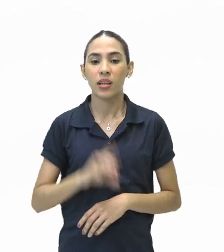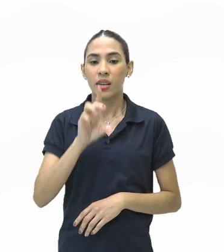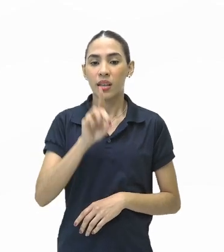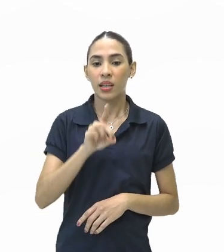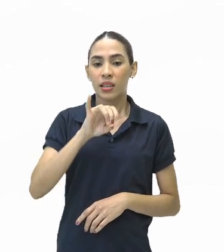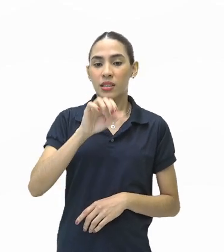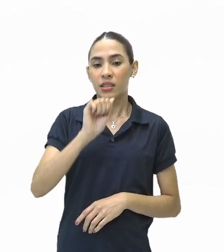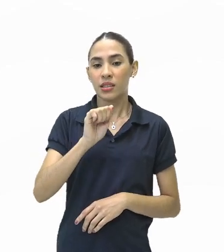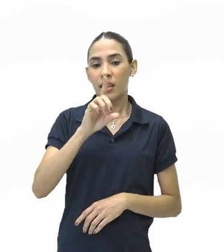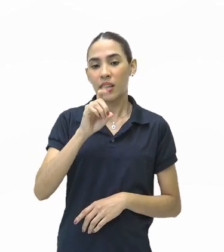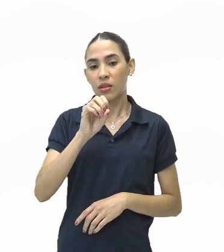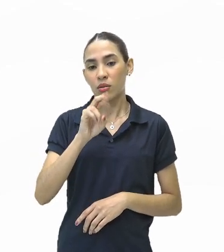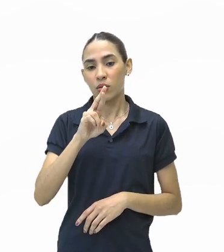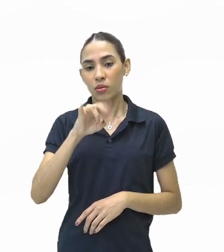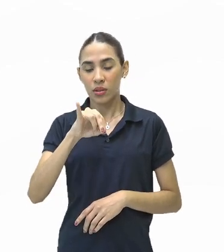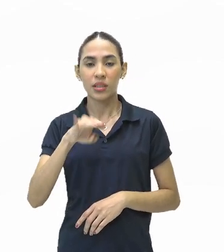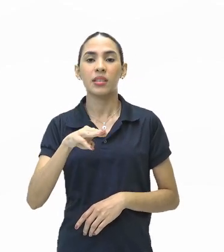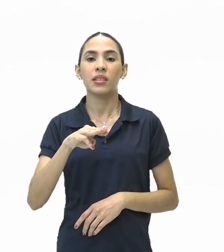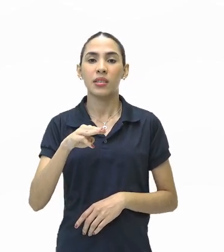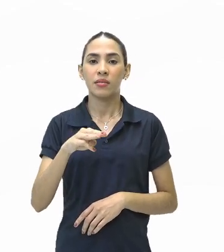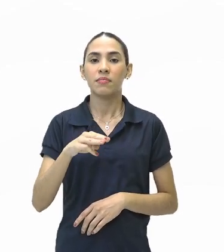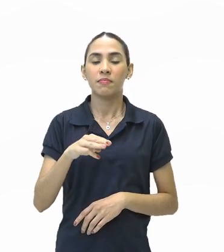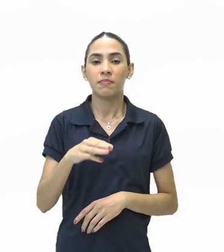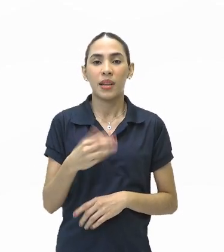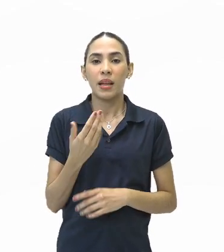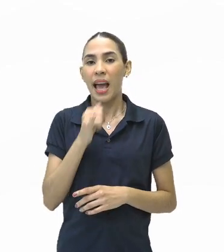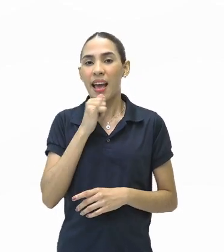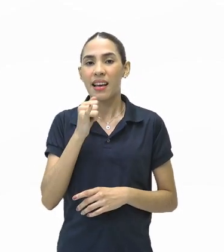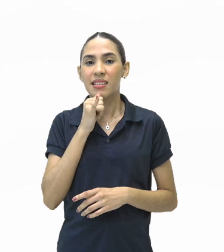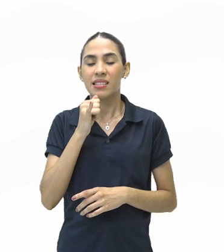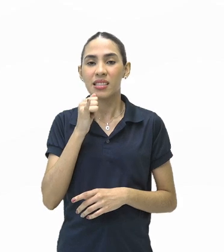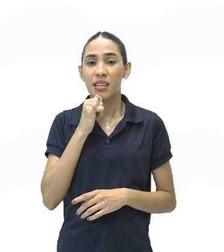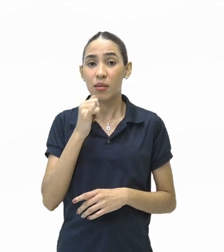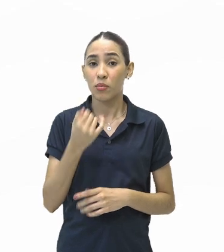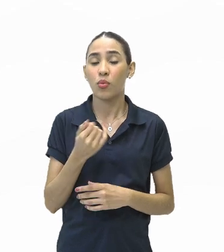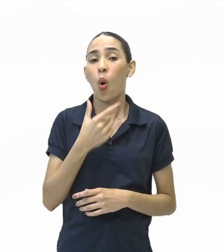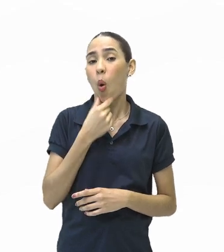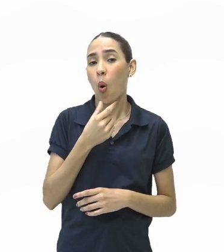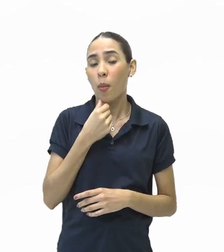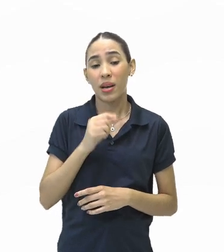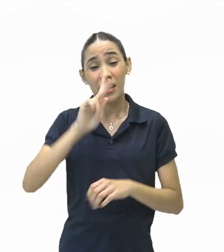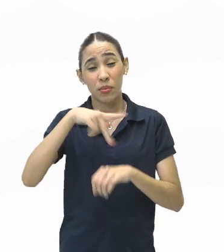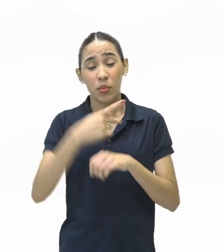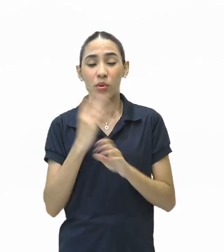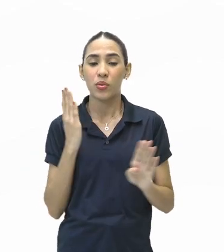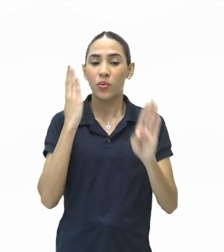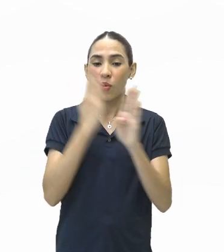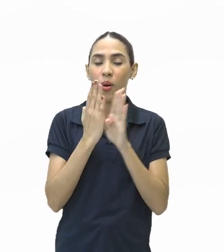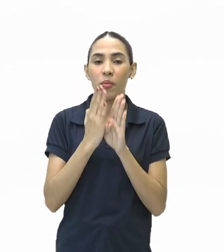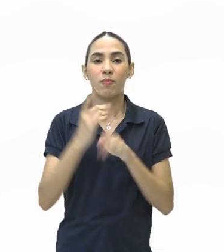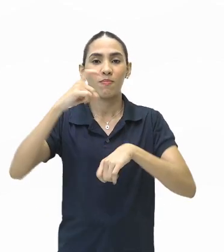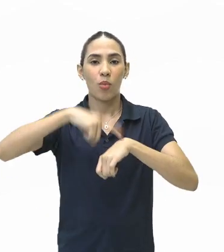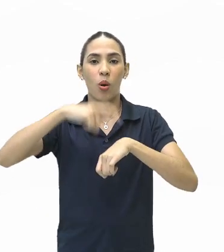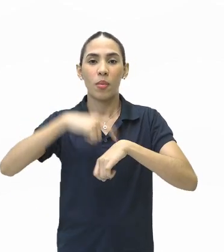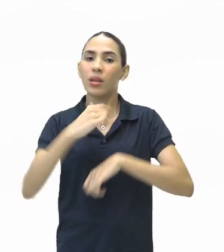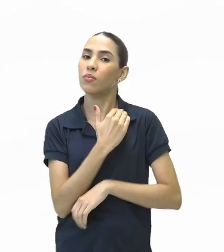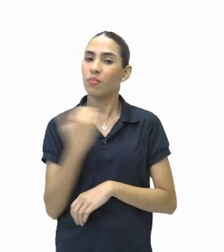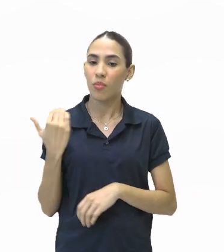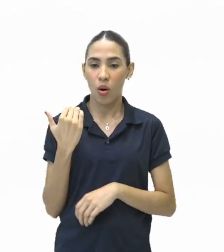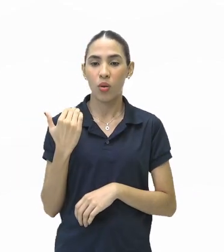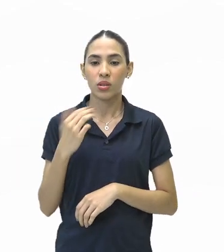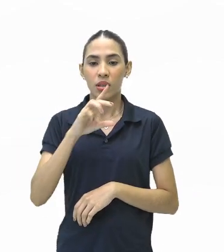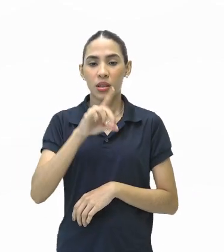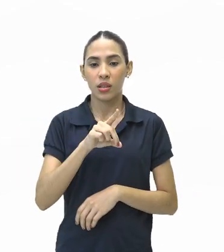ela conseguir lutar, então ela se vestia de homem. E aí Riobaldo só descobre isso no momento da morte